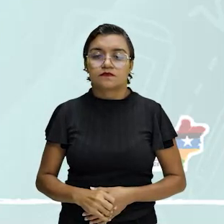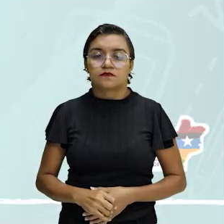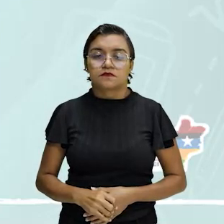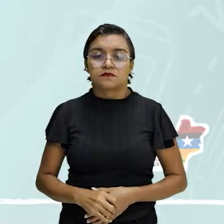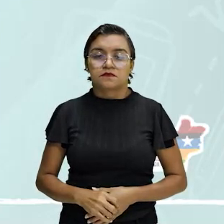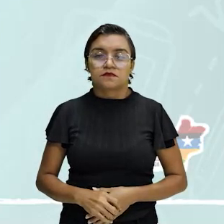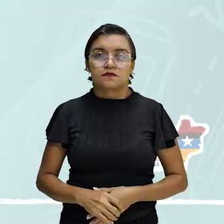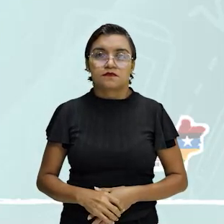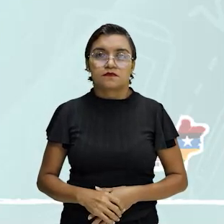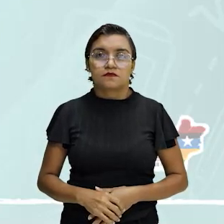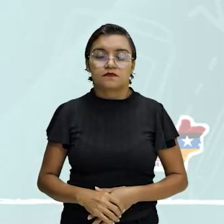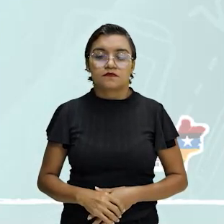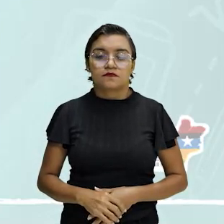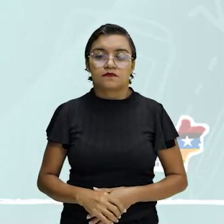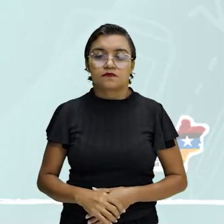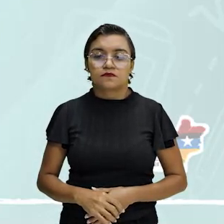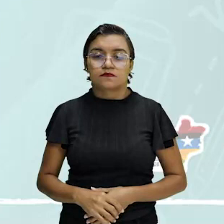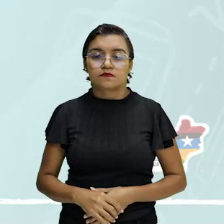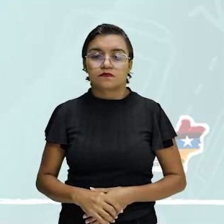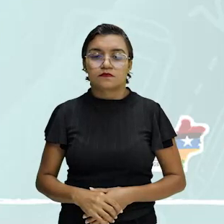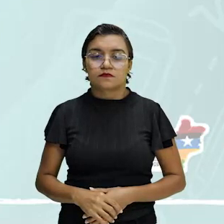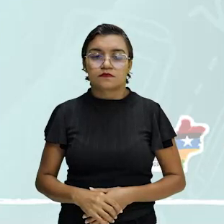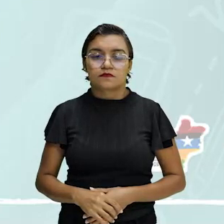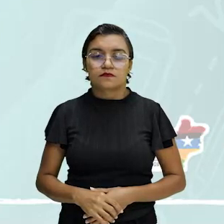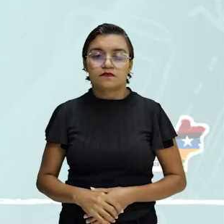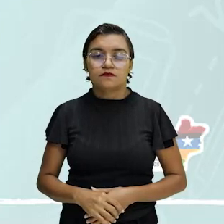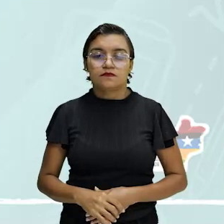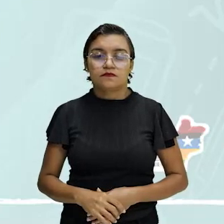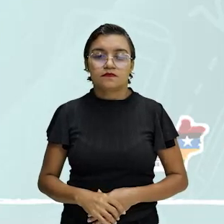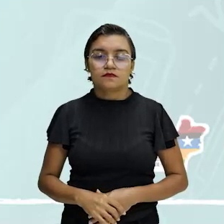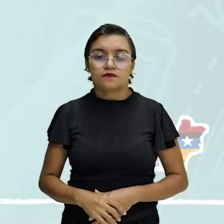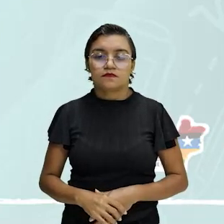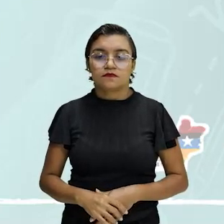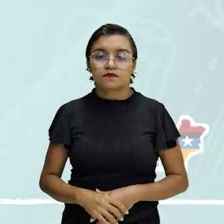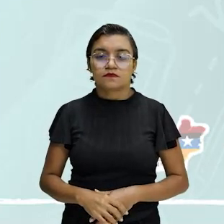saber quem vai recebê-lo e faça um texto sucinto de apresentação